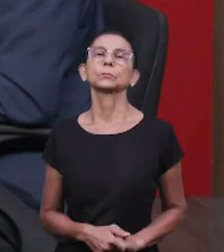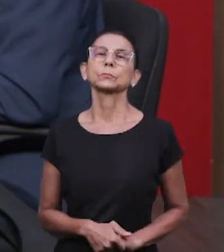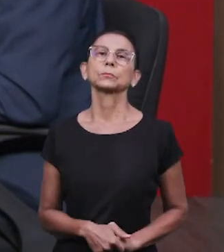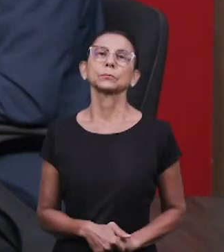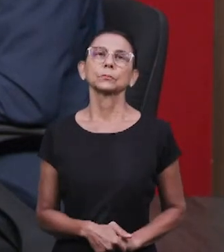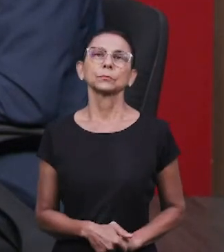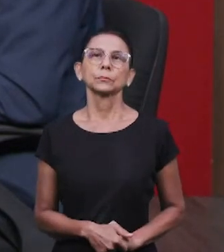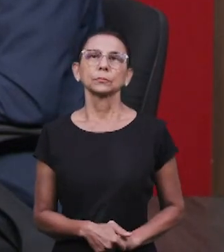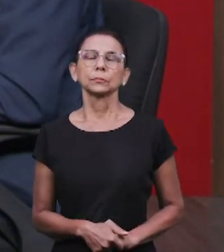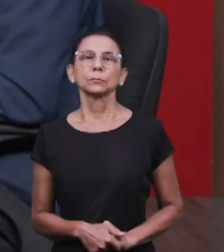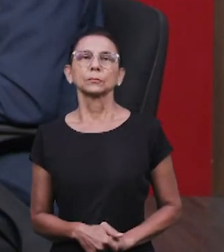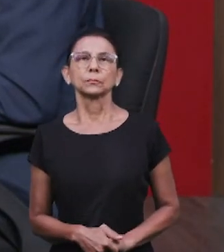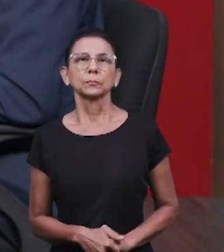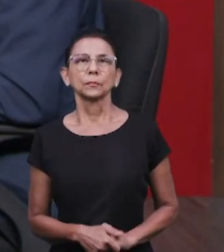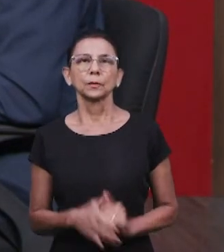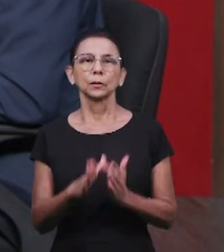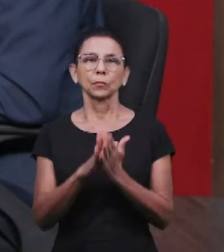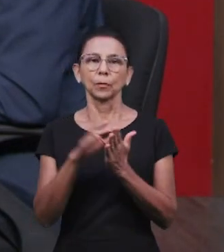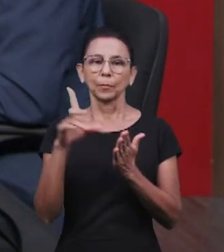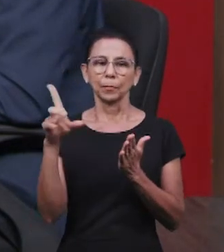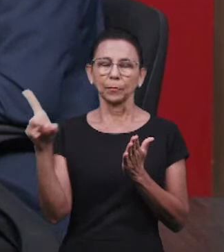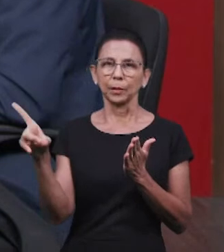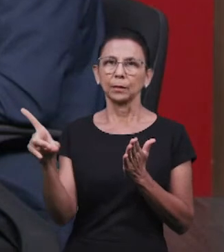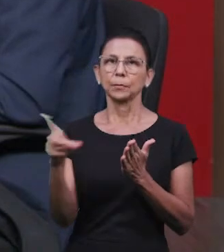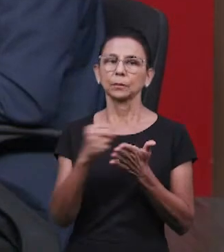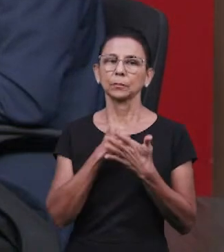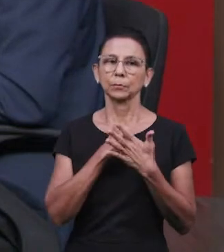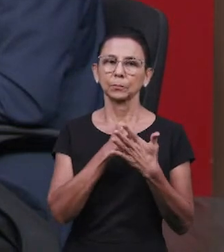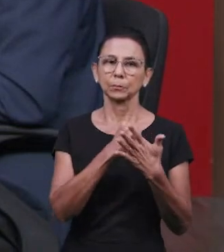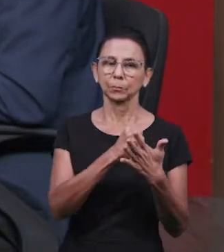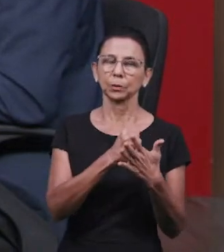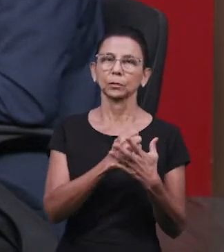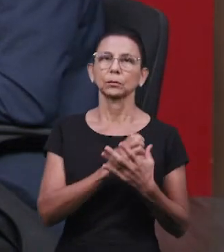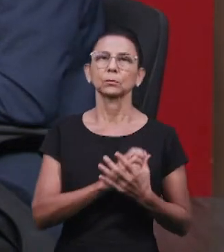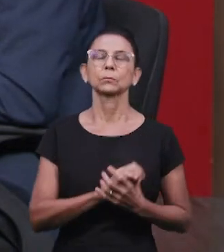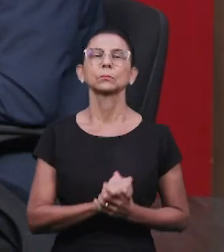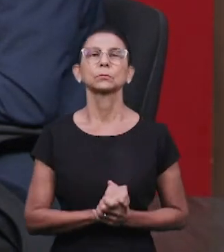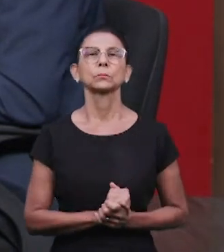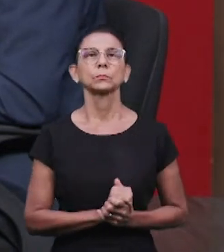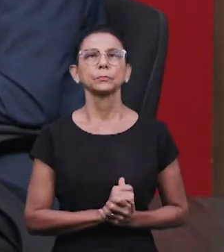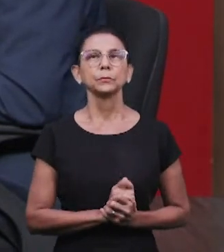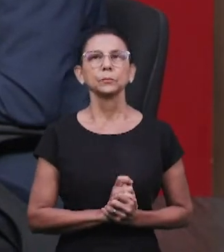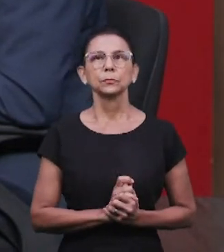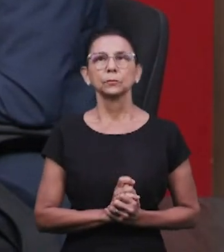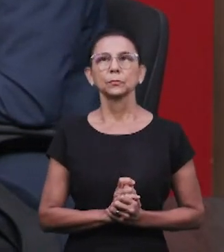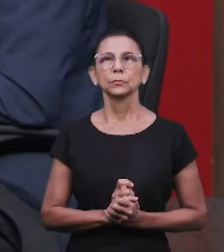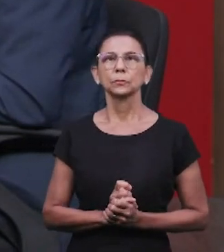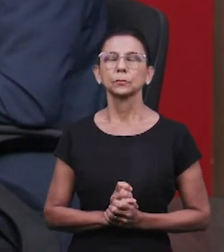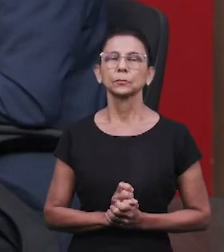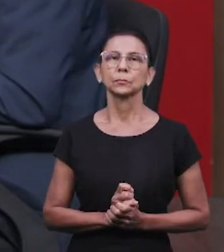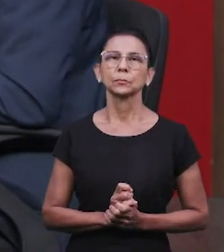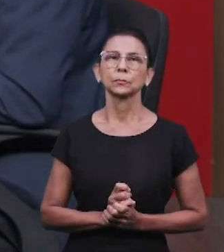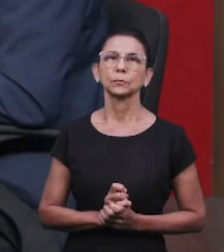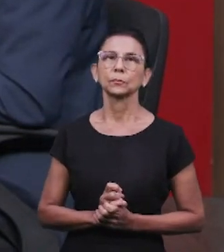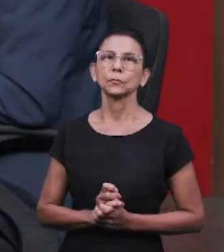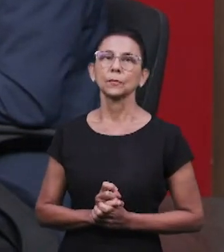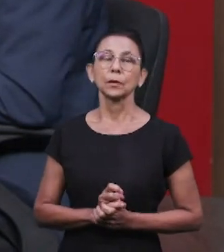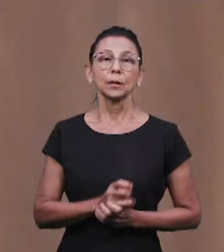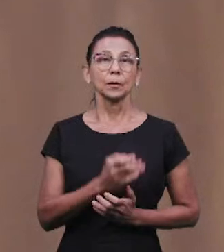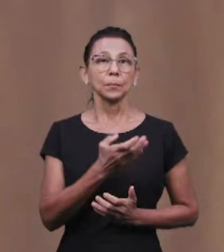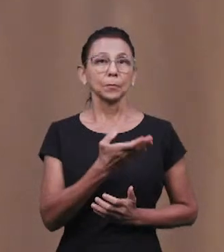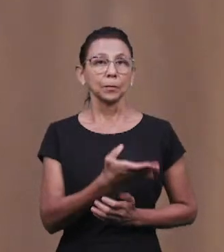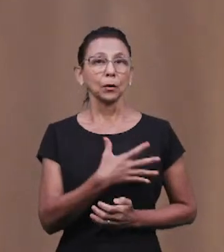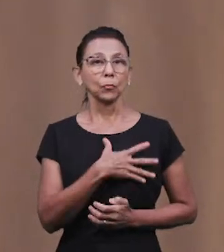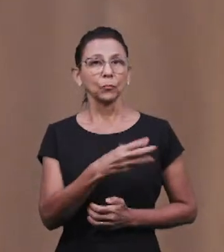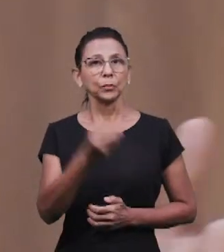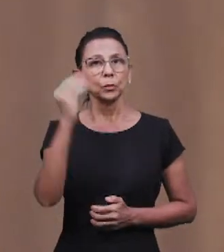conversar e a palavra, né, ao lado, a palavra ali para poder até mesmo dar todo o